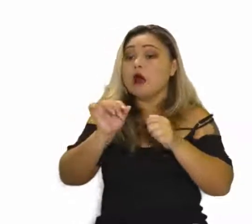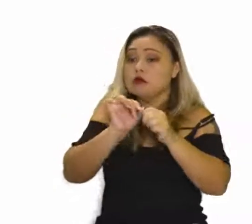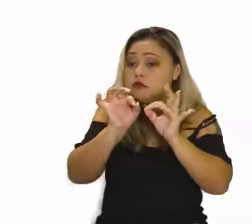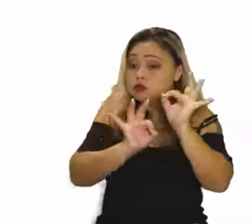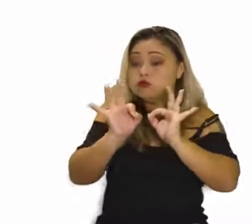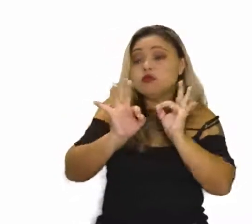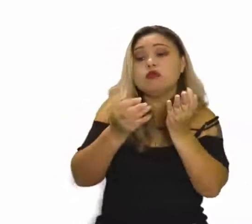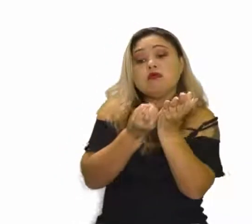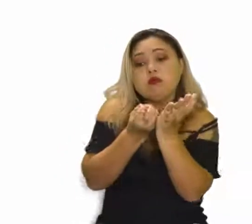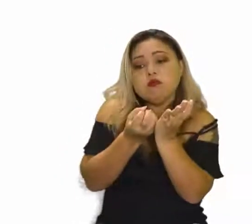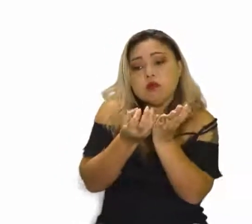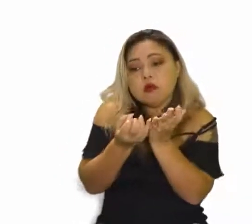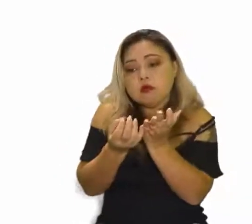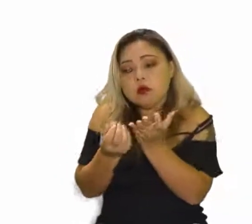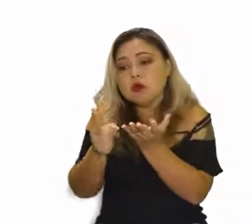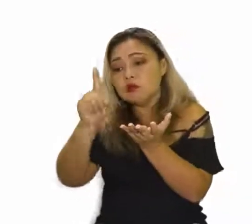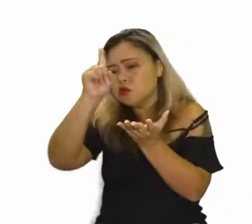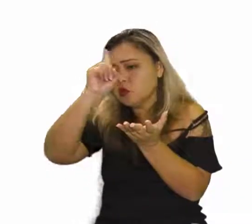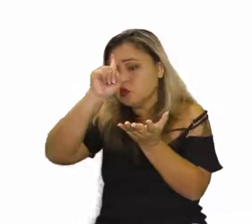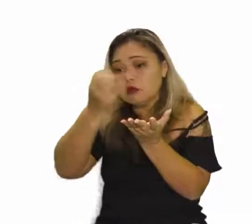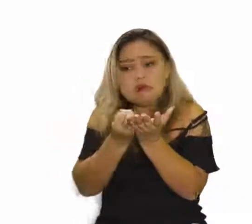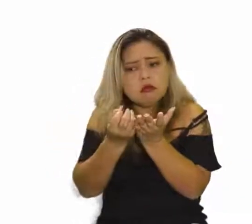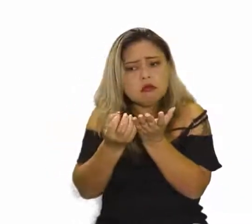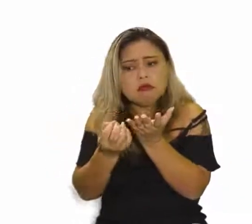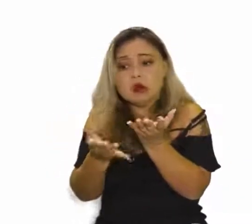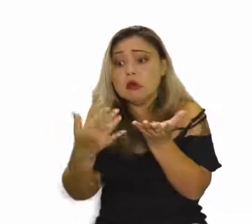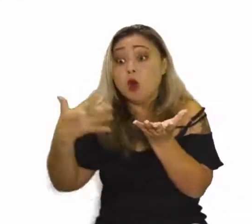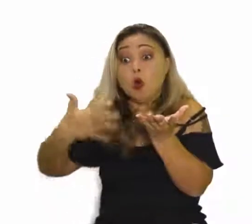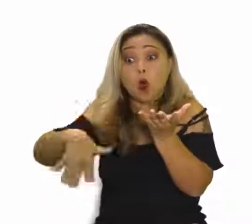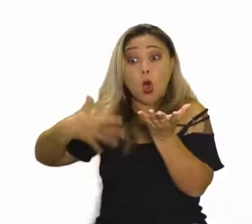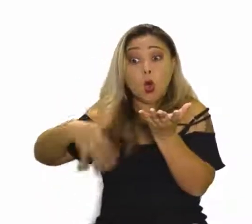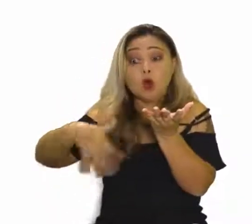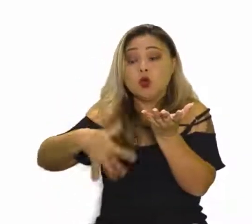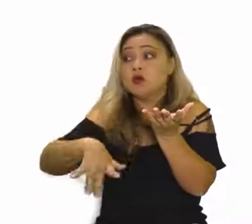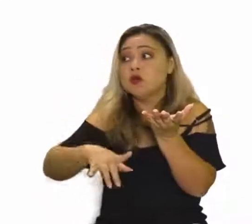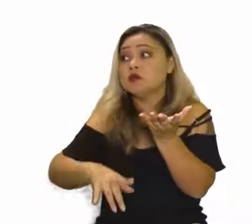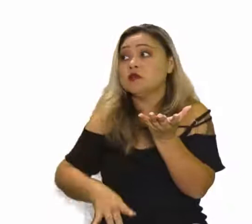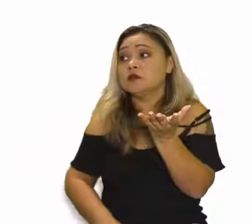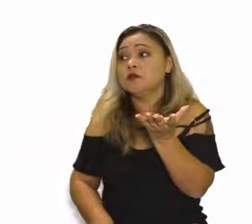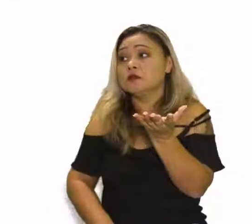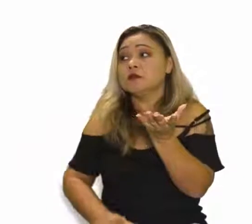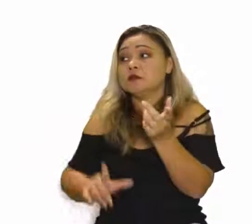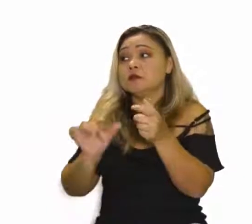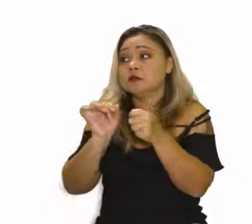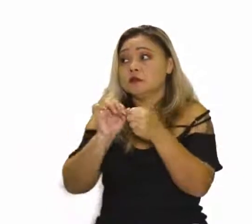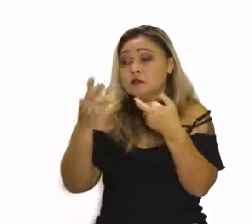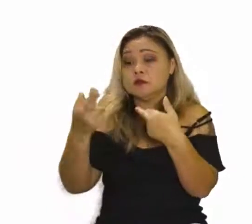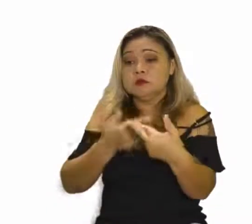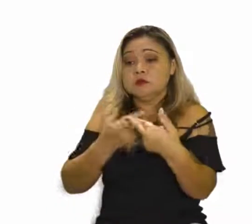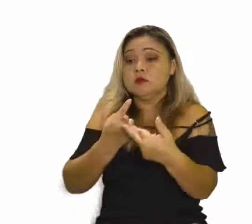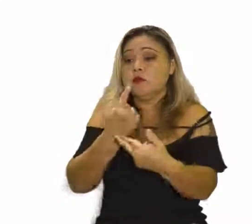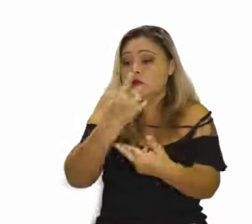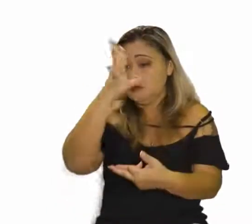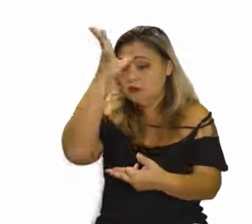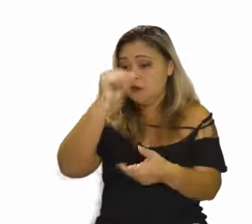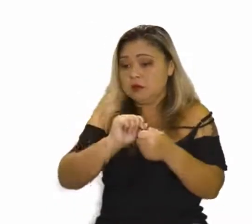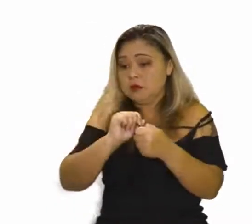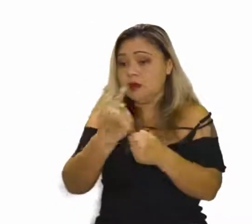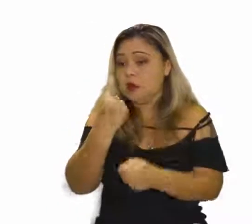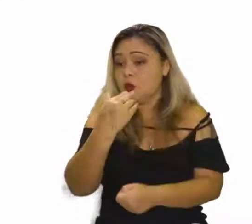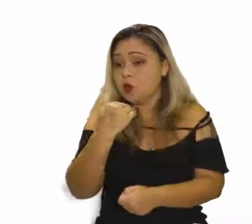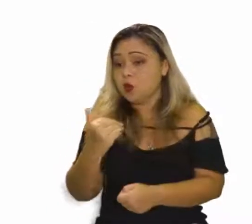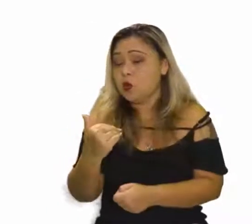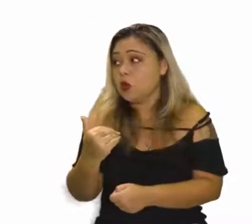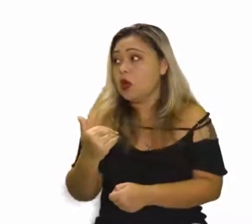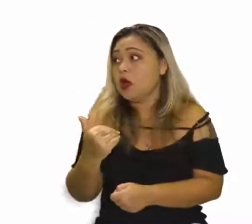atividade de postura, todo dia é ovo, nossa. E a gente vai fazer uma relação, uma galinha bota 1,5 ovo por